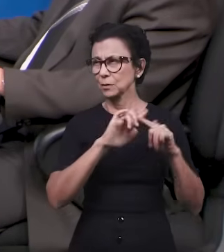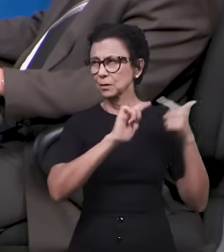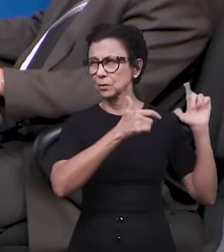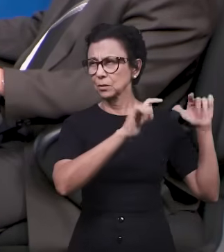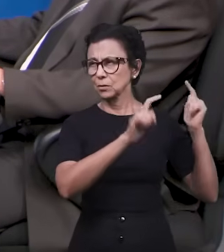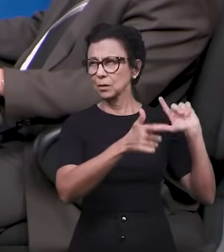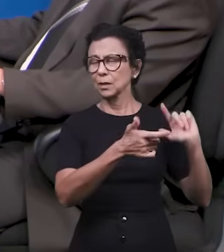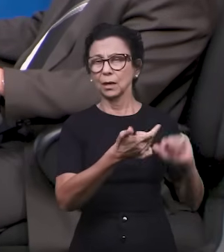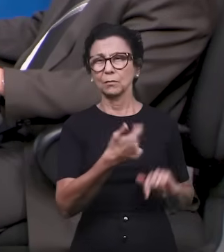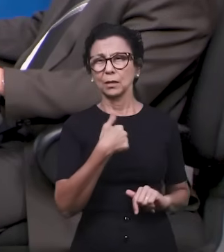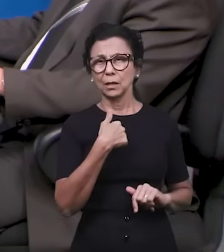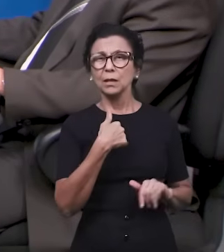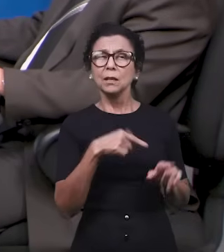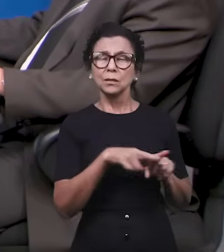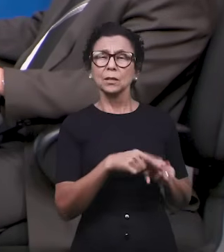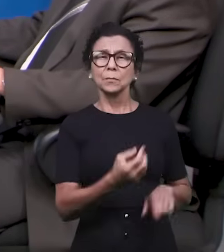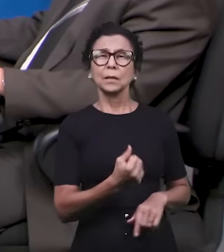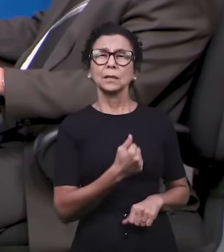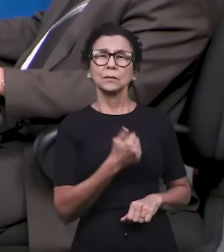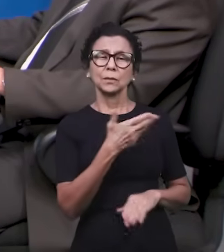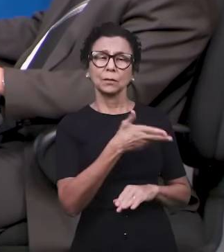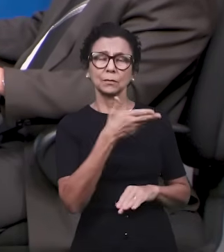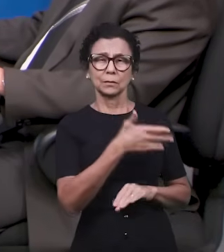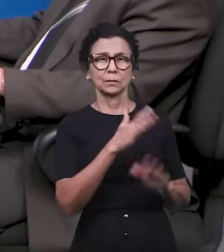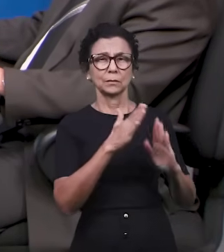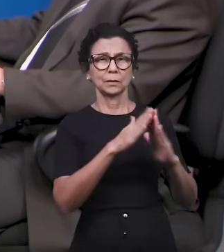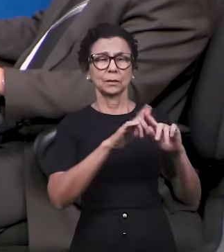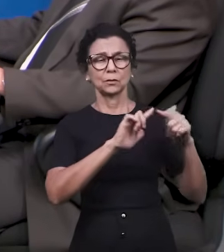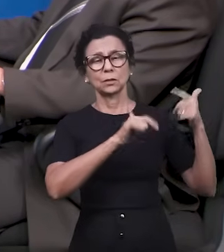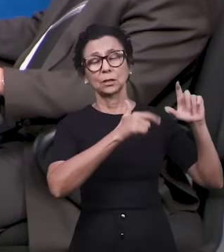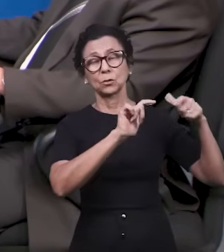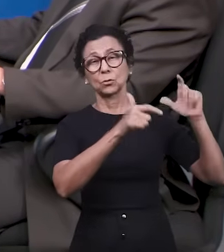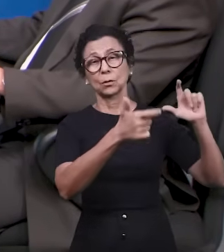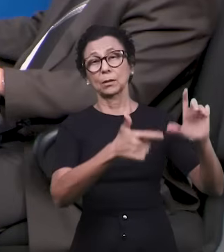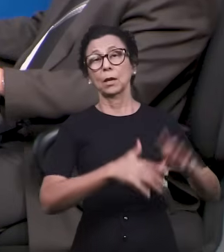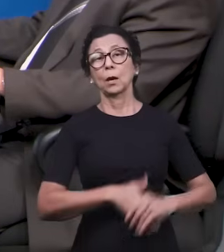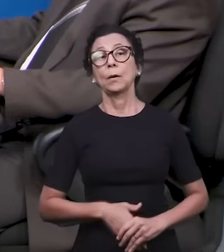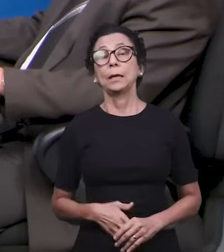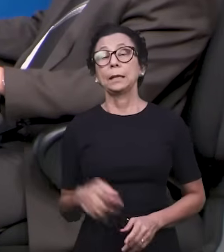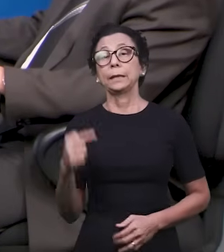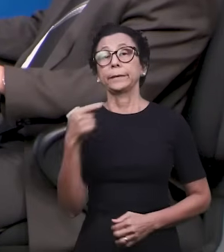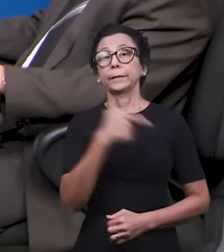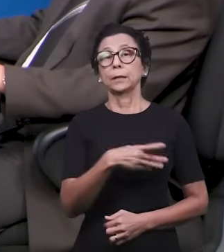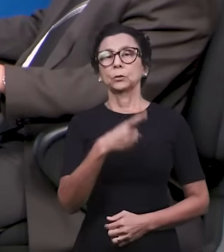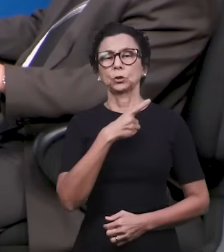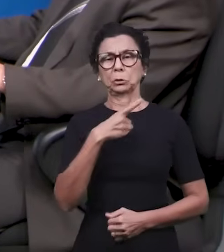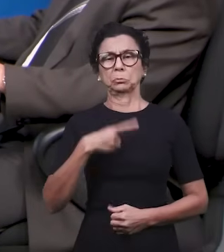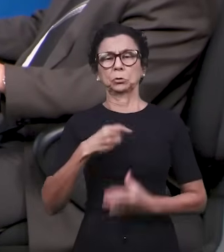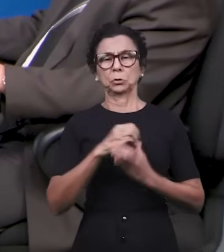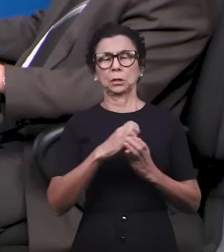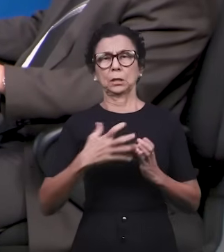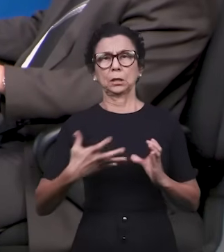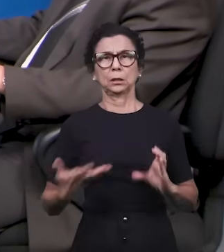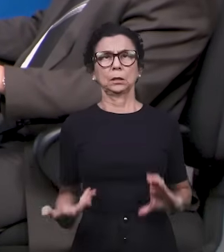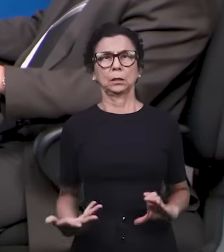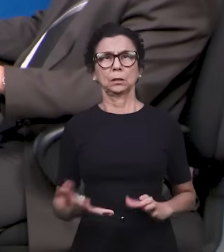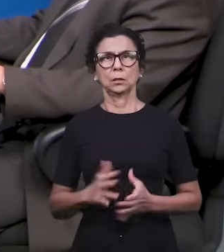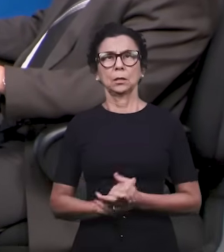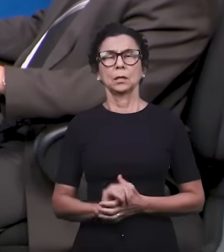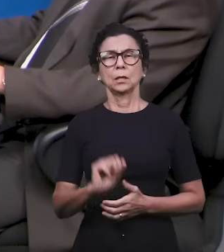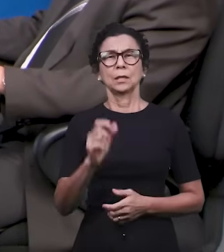igreja evangélica tradicional, onde o diaconato tinha essa característica, né? Usava até uma faixa até para